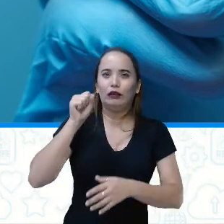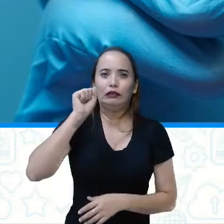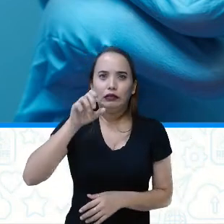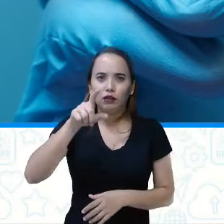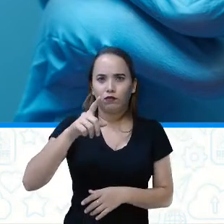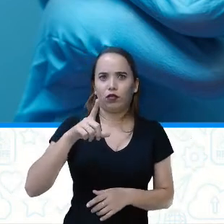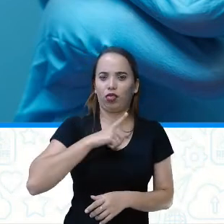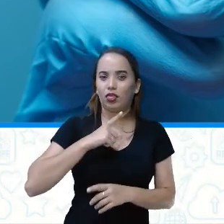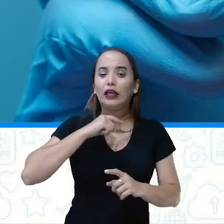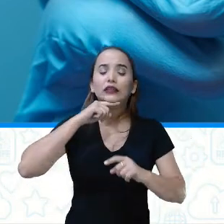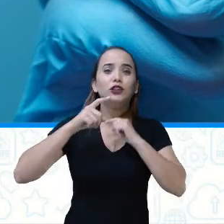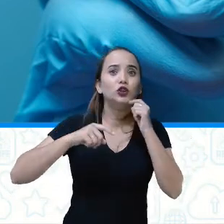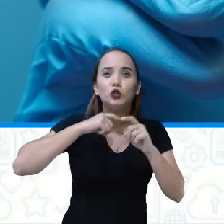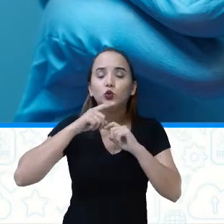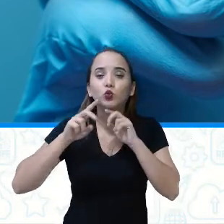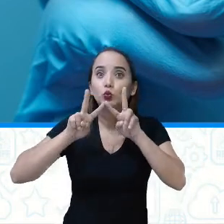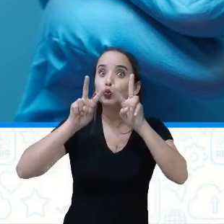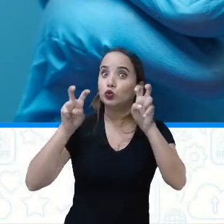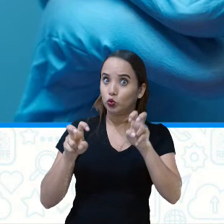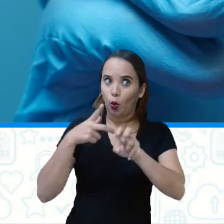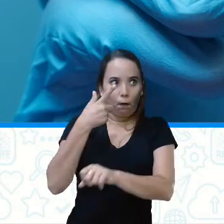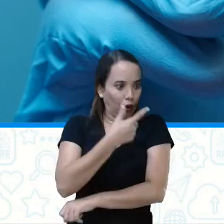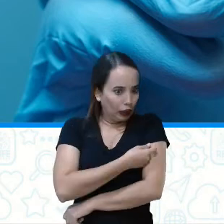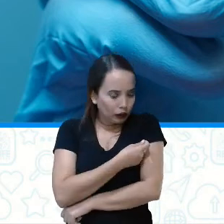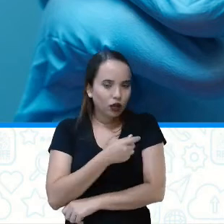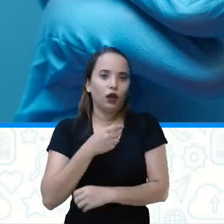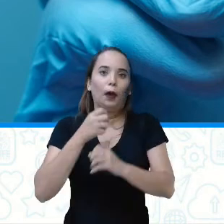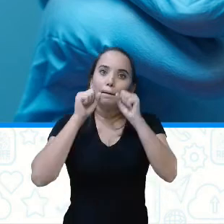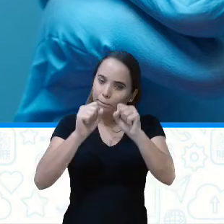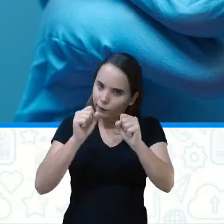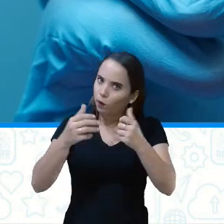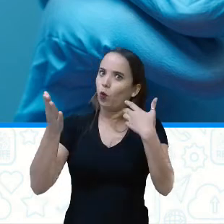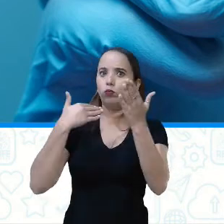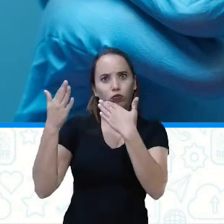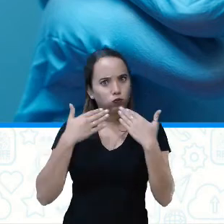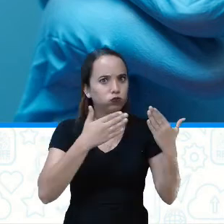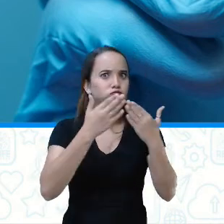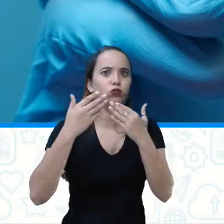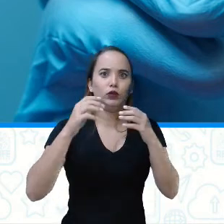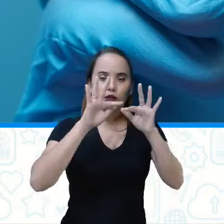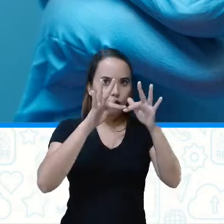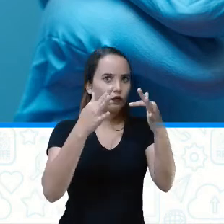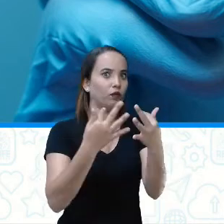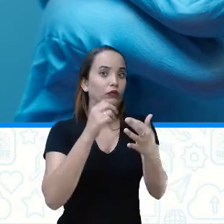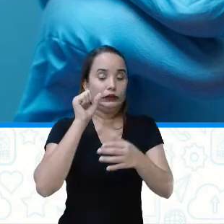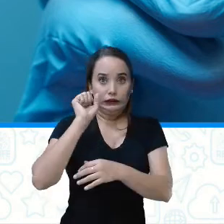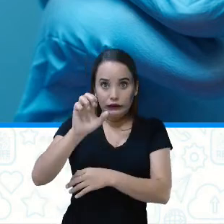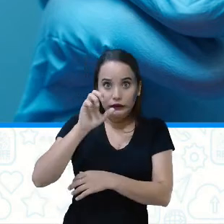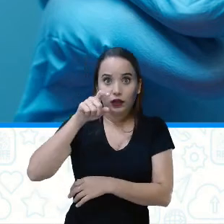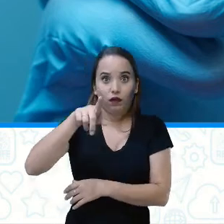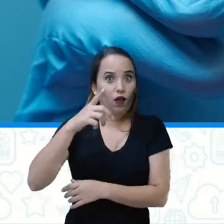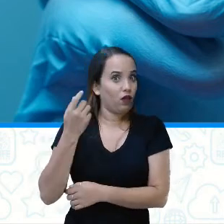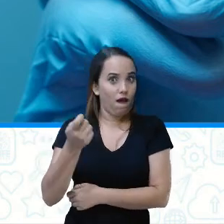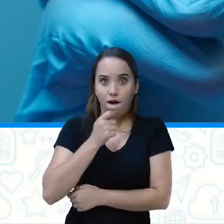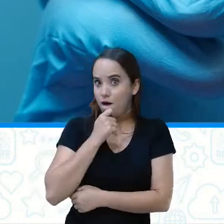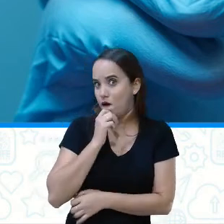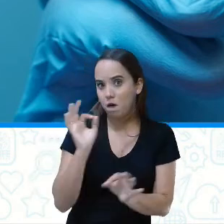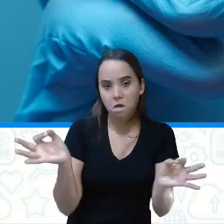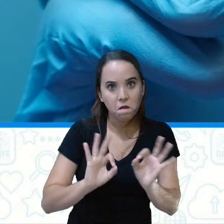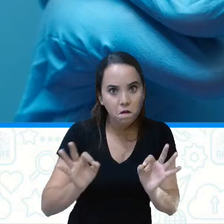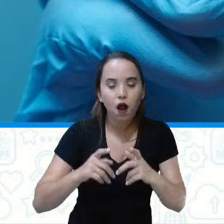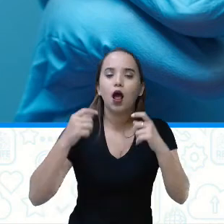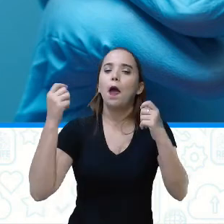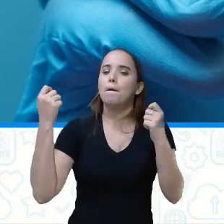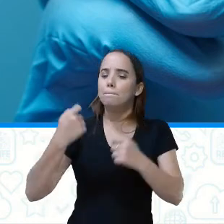alguma dúvida, converse com os seus familiares. E se você não tomou ainda, cobra, ó, tem que tomar a vacina ela é importante. A